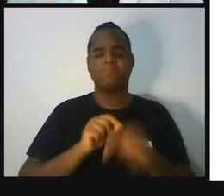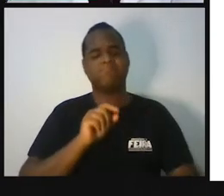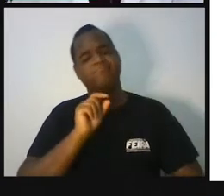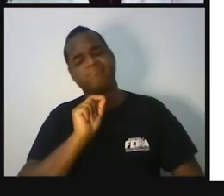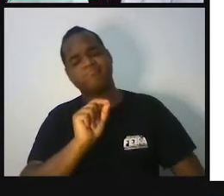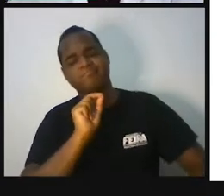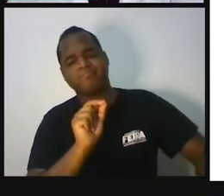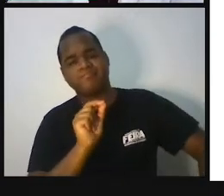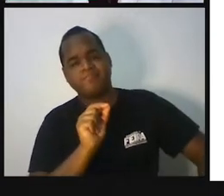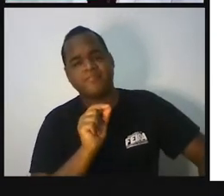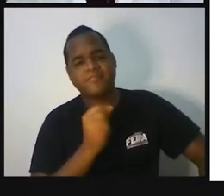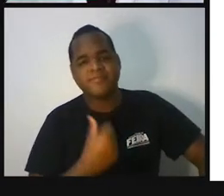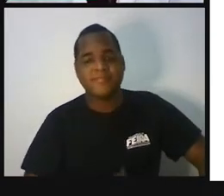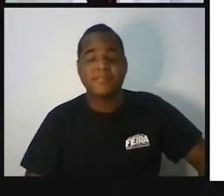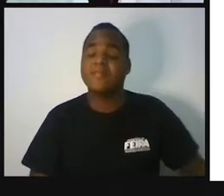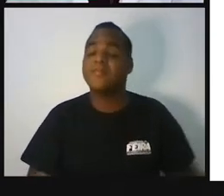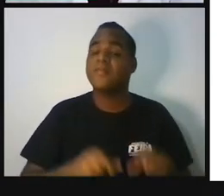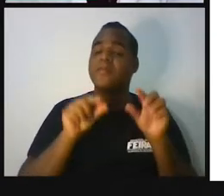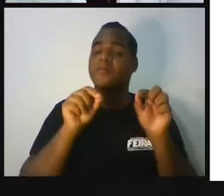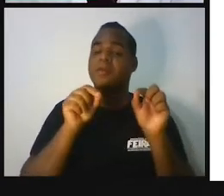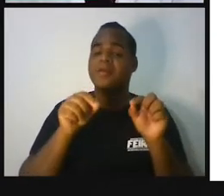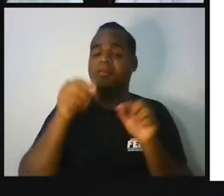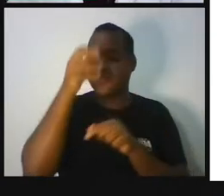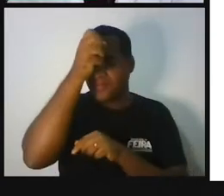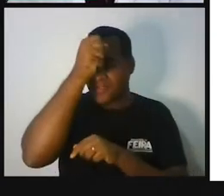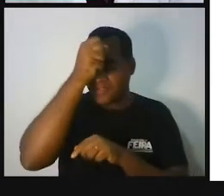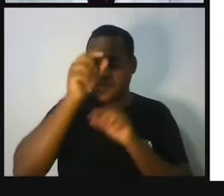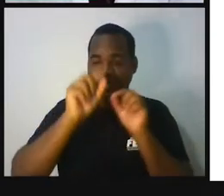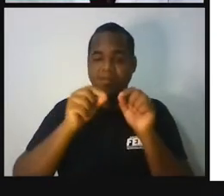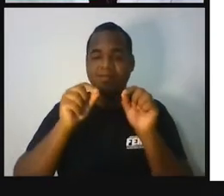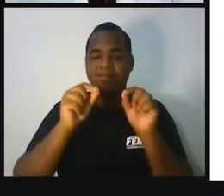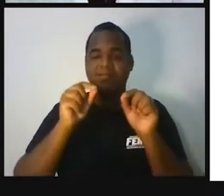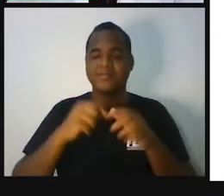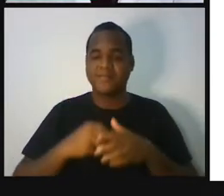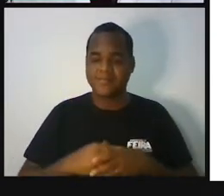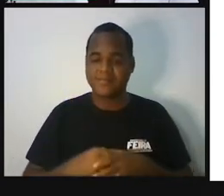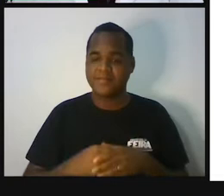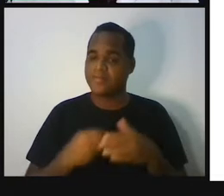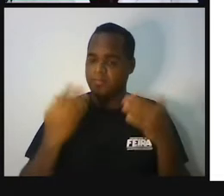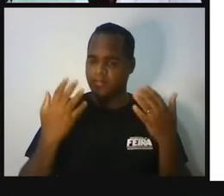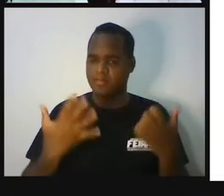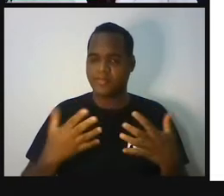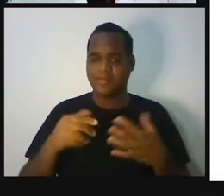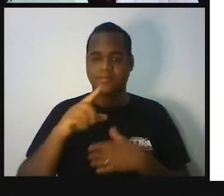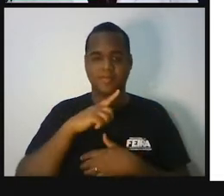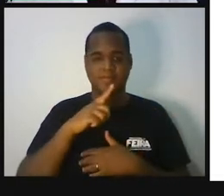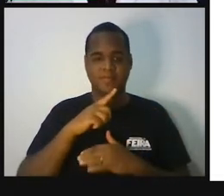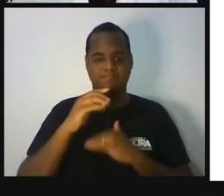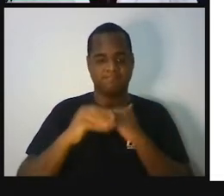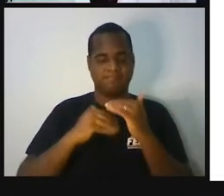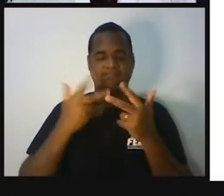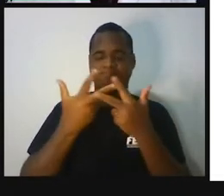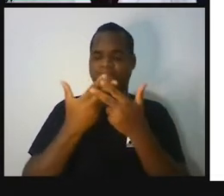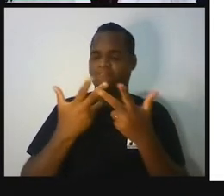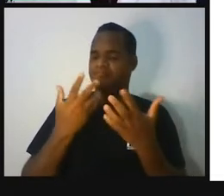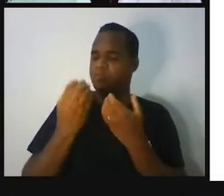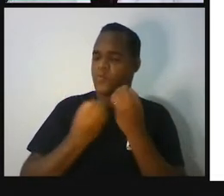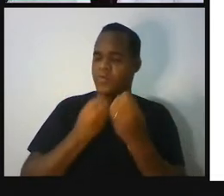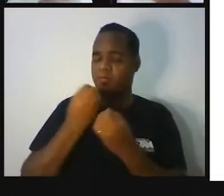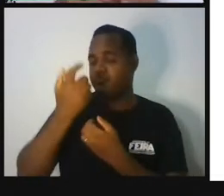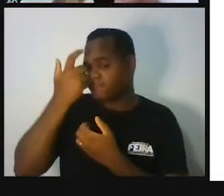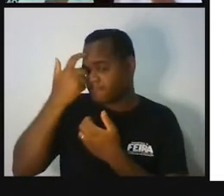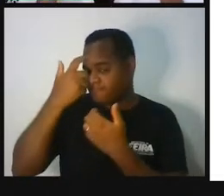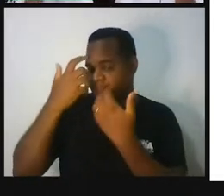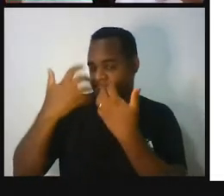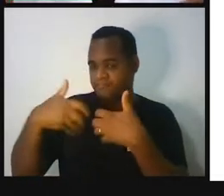que é que a gente vai aprender nessa aula bom nessa aula a gente vai desenvolver noções sobre o